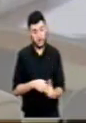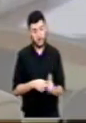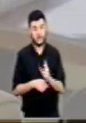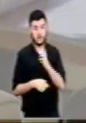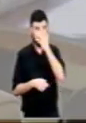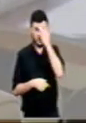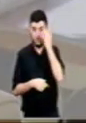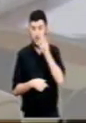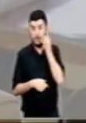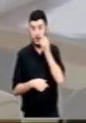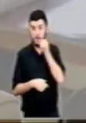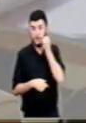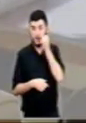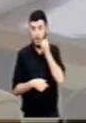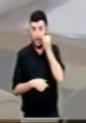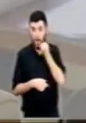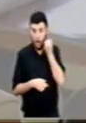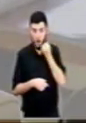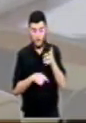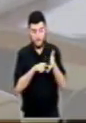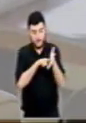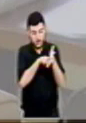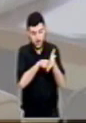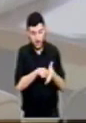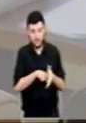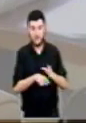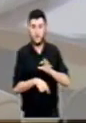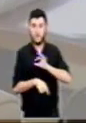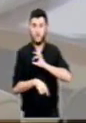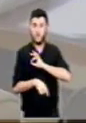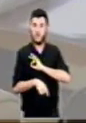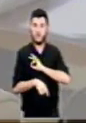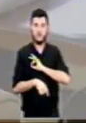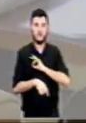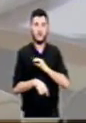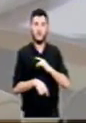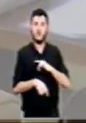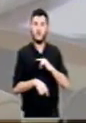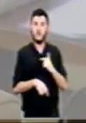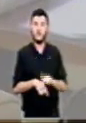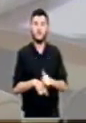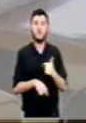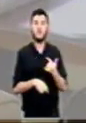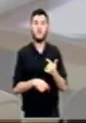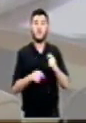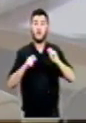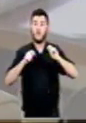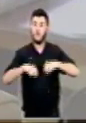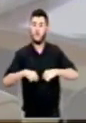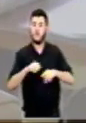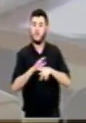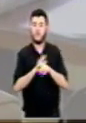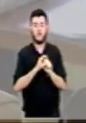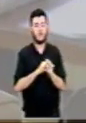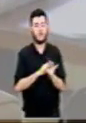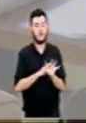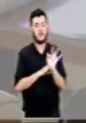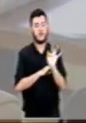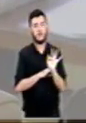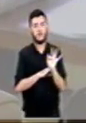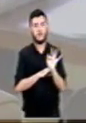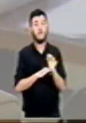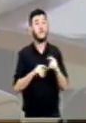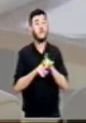sendo investigadas em inquérito policial não tem o condão de ensejar a competência do Supremo Tribunal Federal